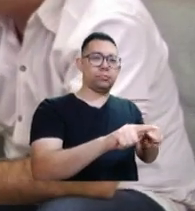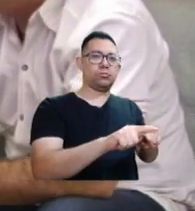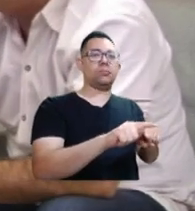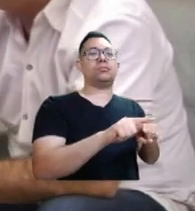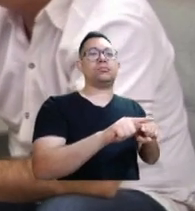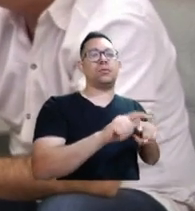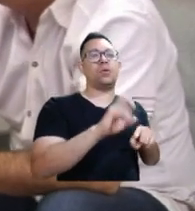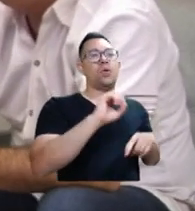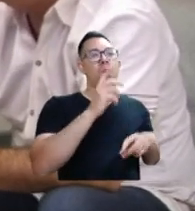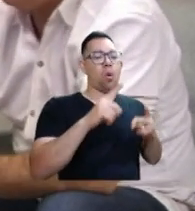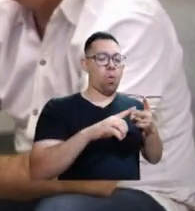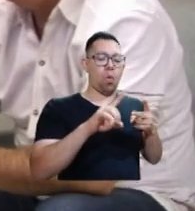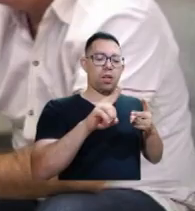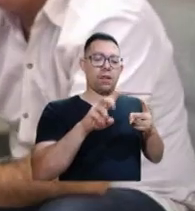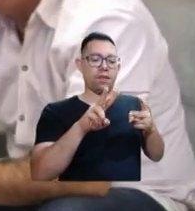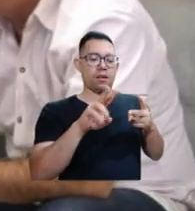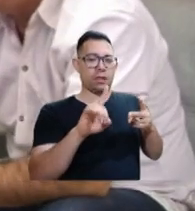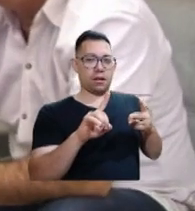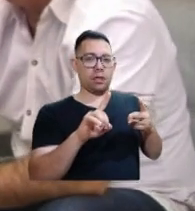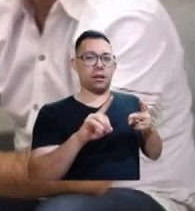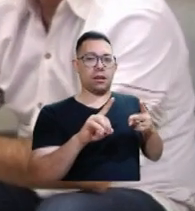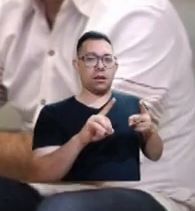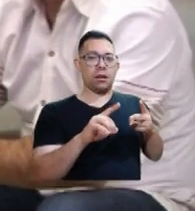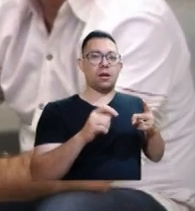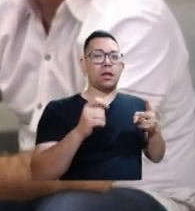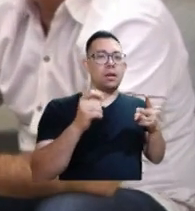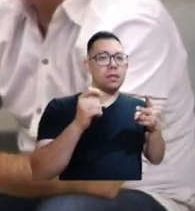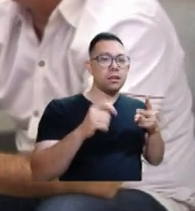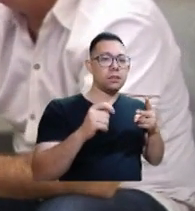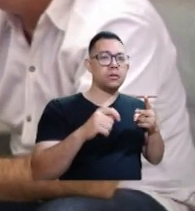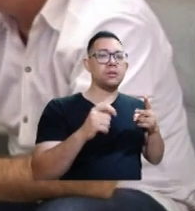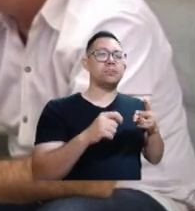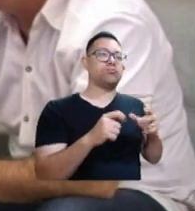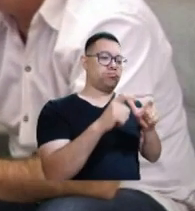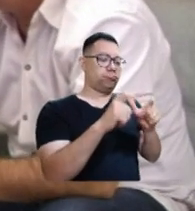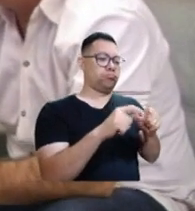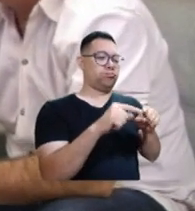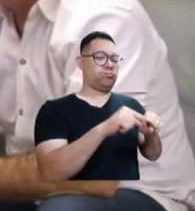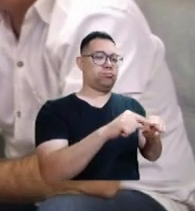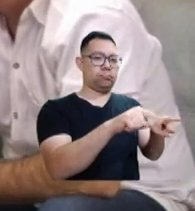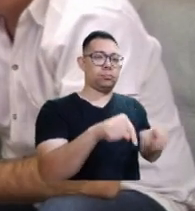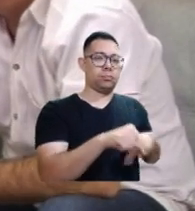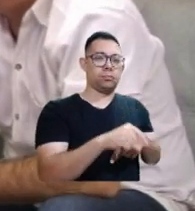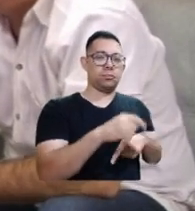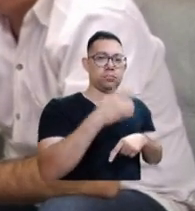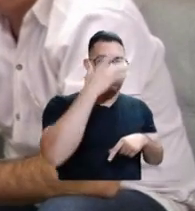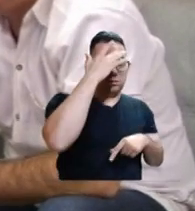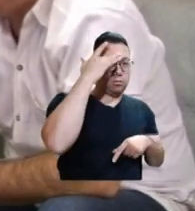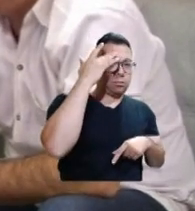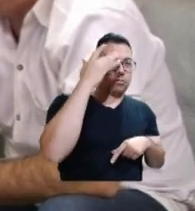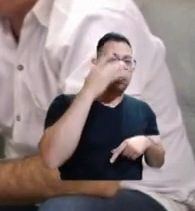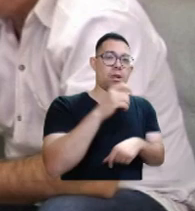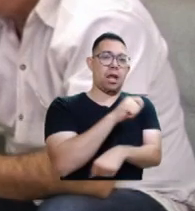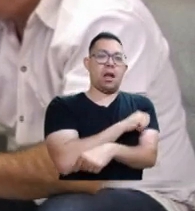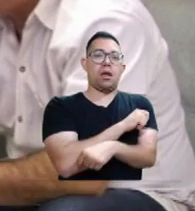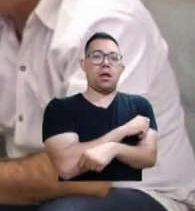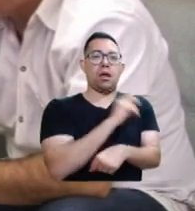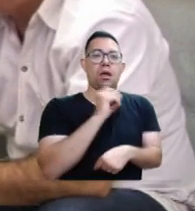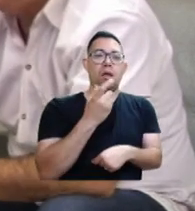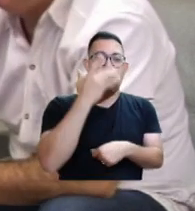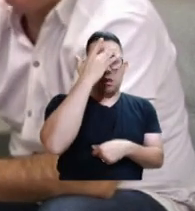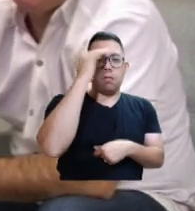uma sala específica lá com vídeo, por exemplo, um videocassete ou um DVD, que é um material que é mais raro, né?